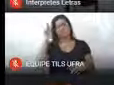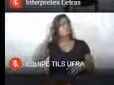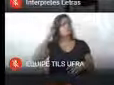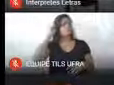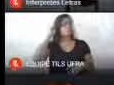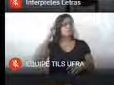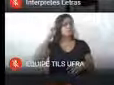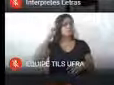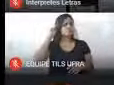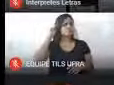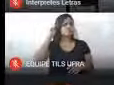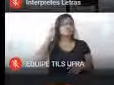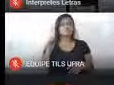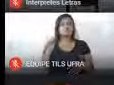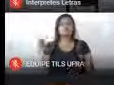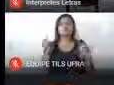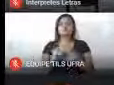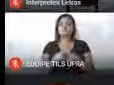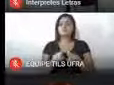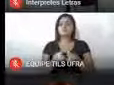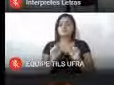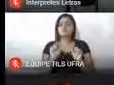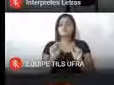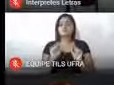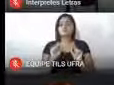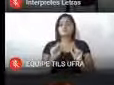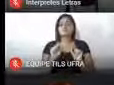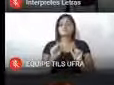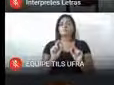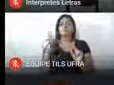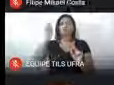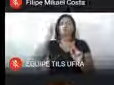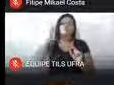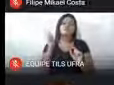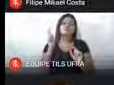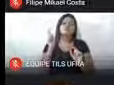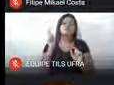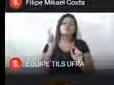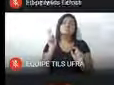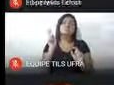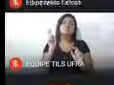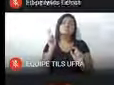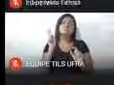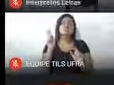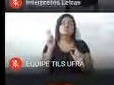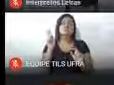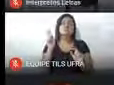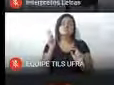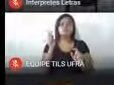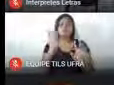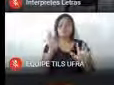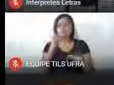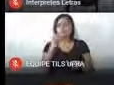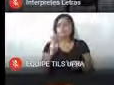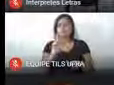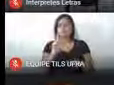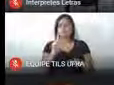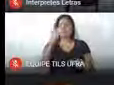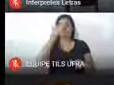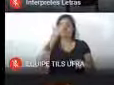remotos, e também por indígenas quilombolas. Perdão, por indivíduos quilombolas, né? Tem muitos